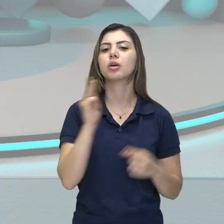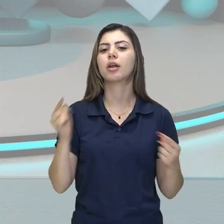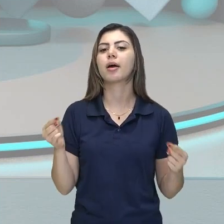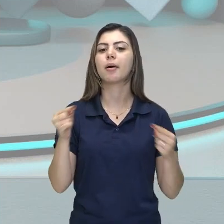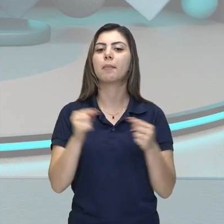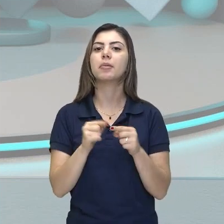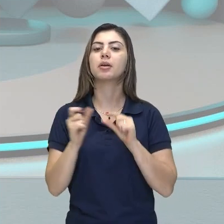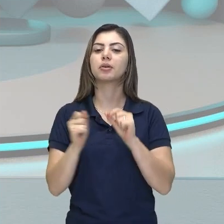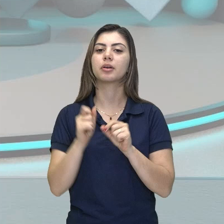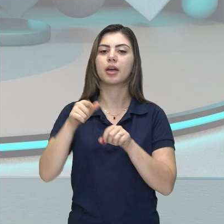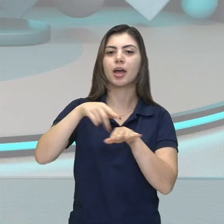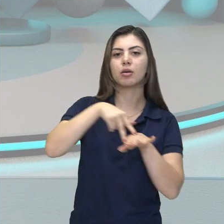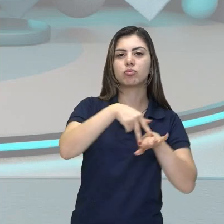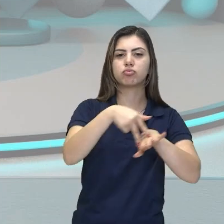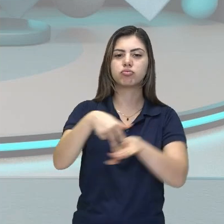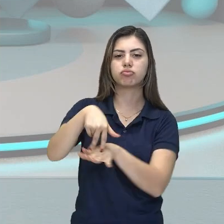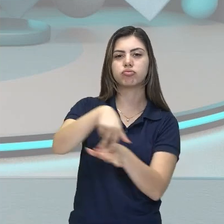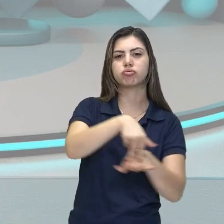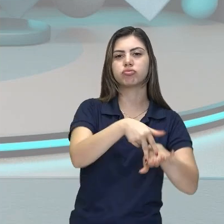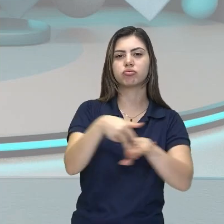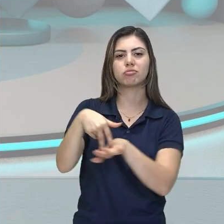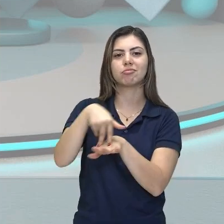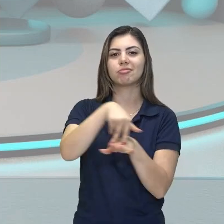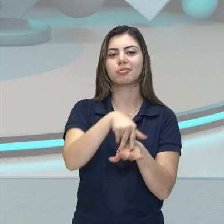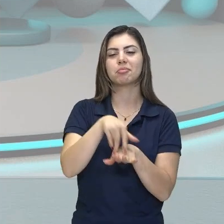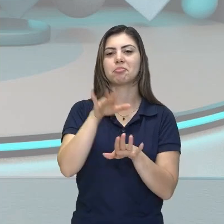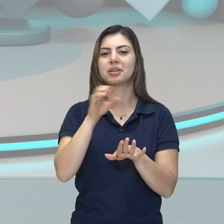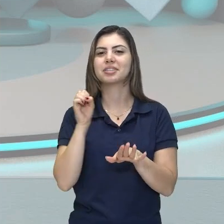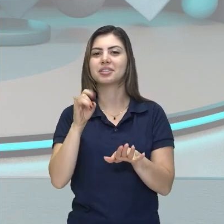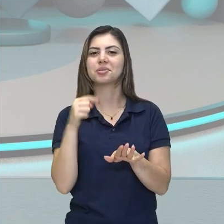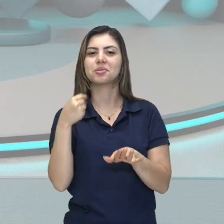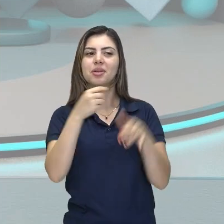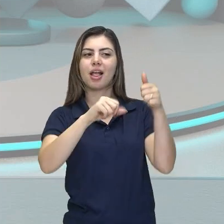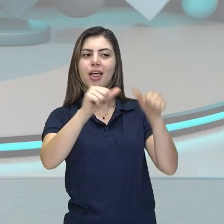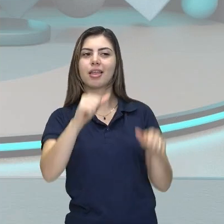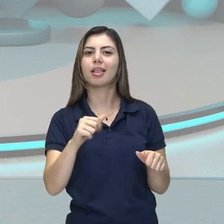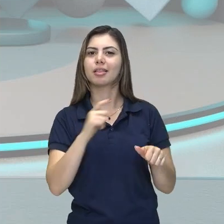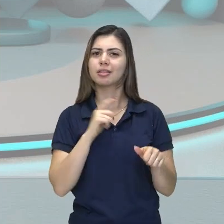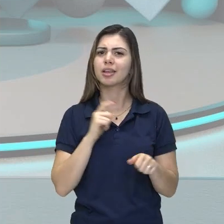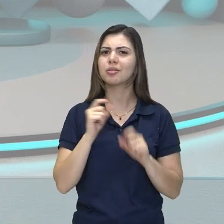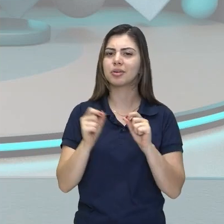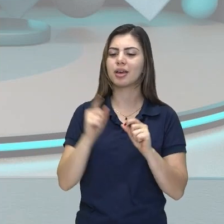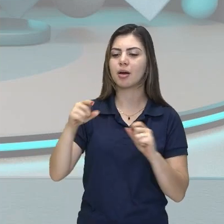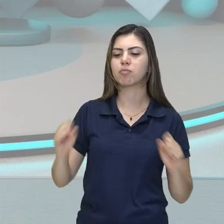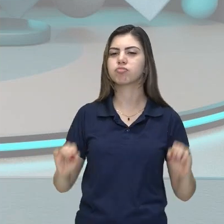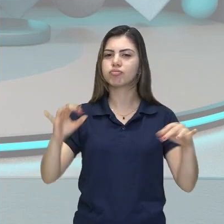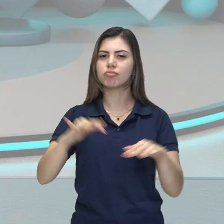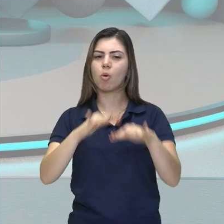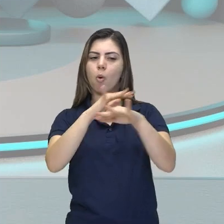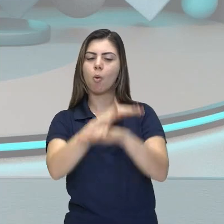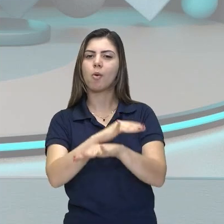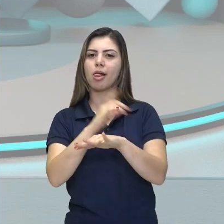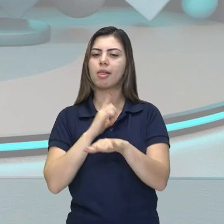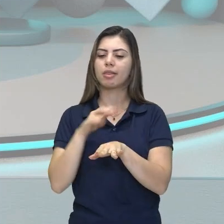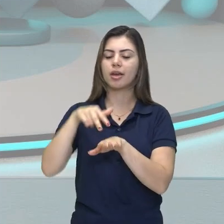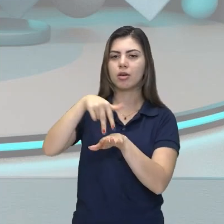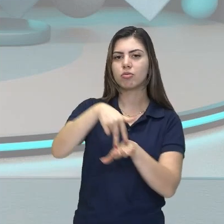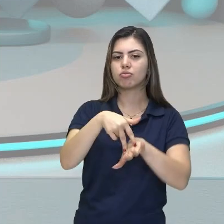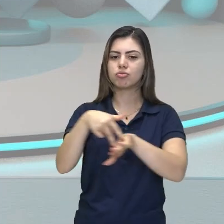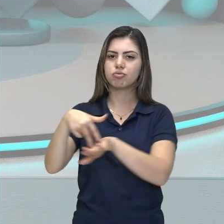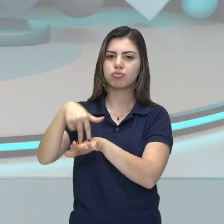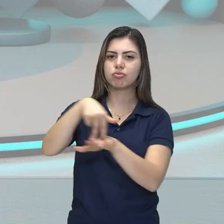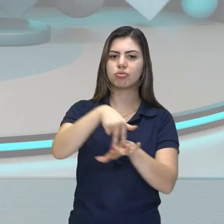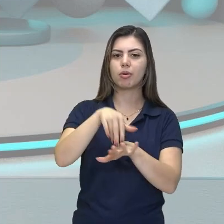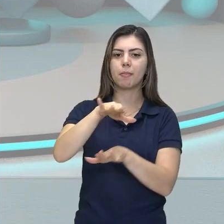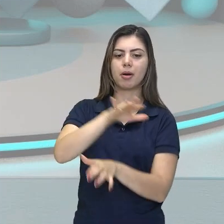ao surf. Se a gente for fazer uma análise, você faz o surf, né? No mar aí, pegando uma onda. Já